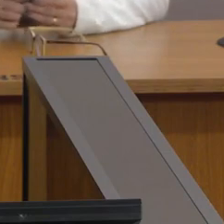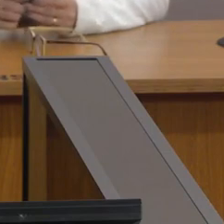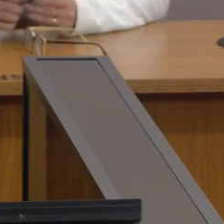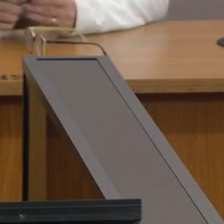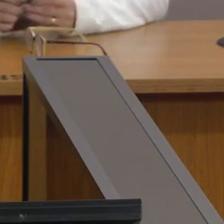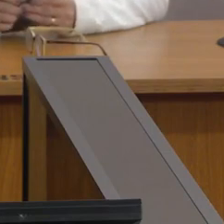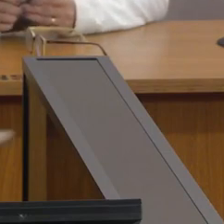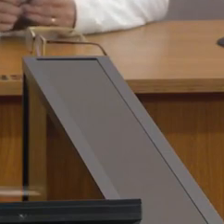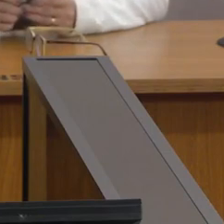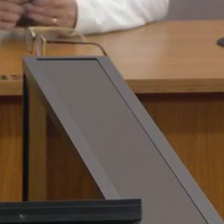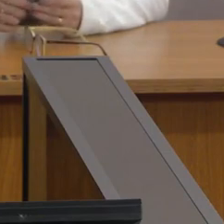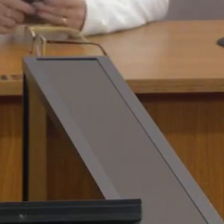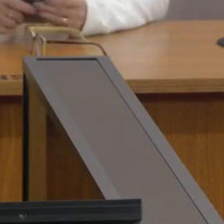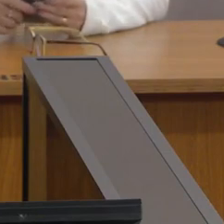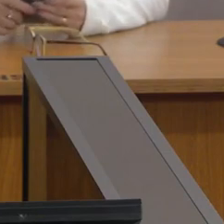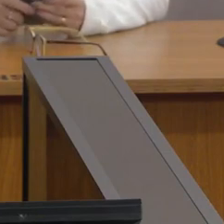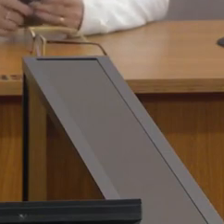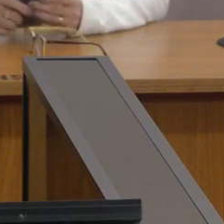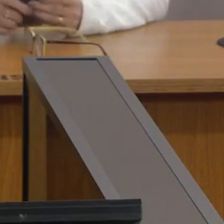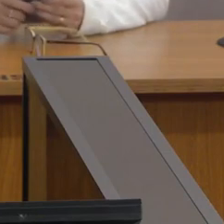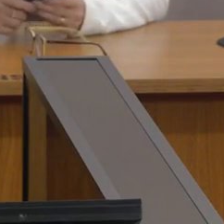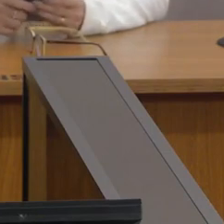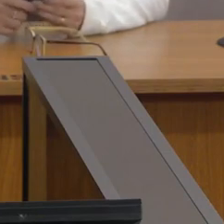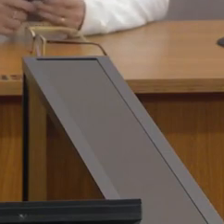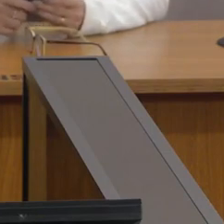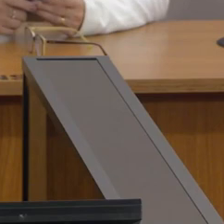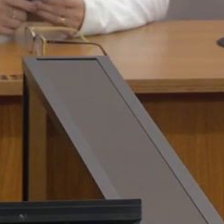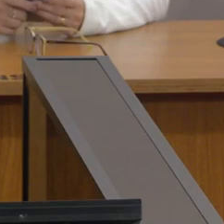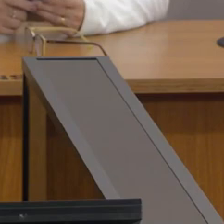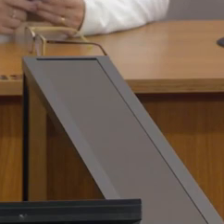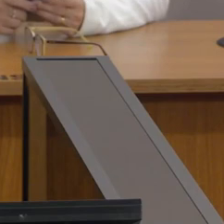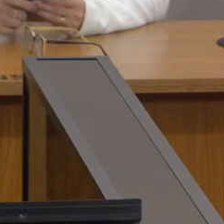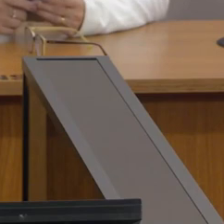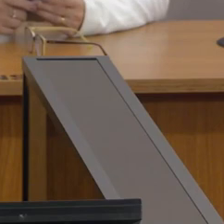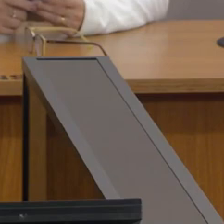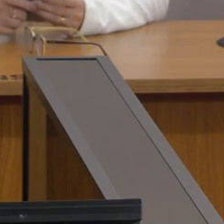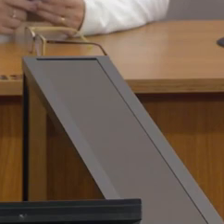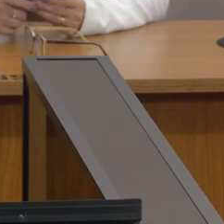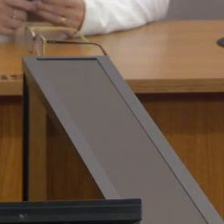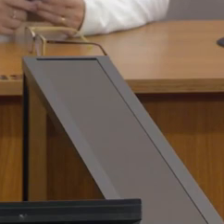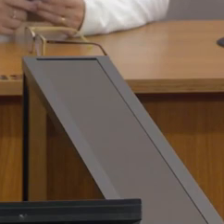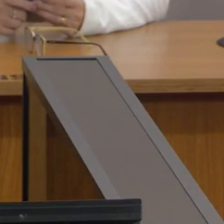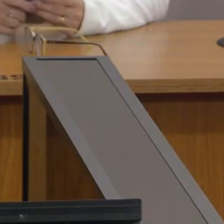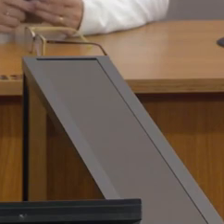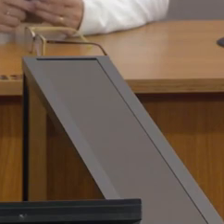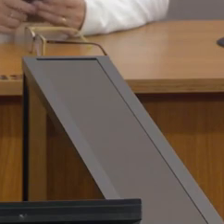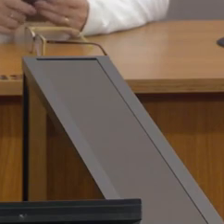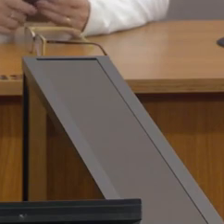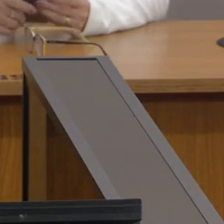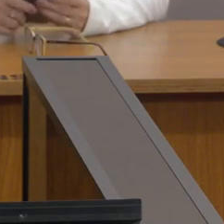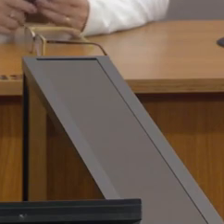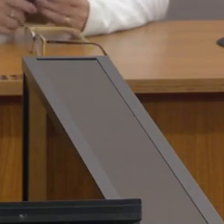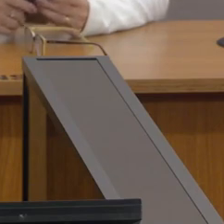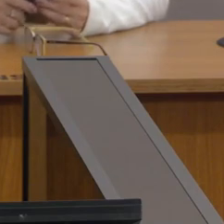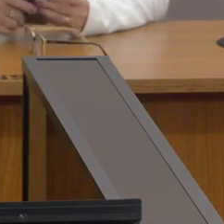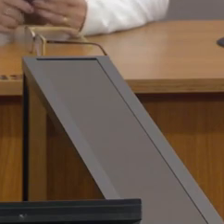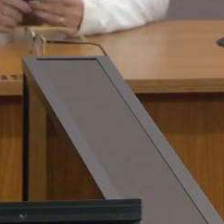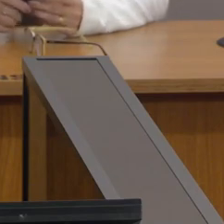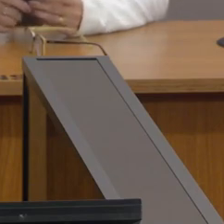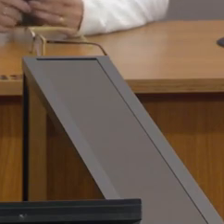público também online sob a presidência da deputada Beatriz Cerqueira Presidenta da comissão de